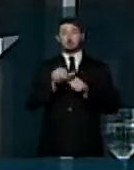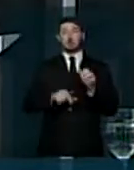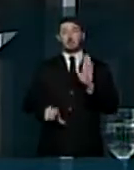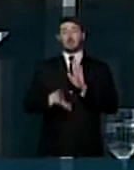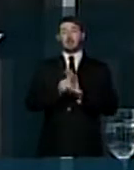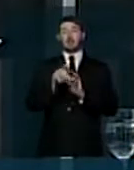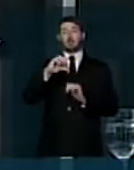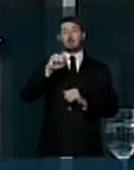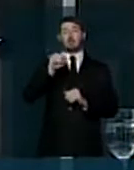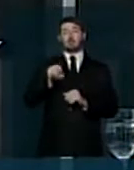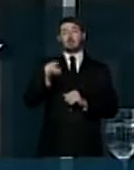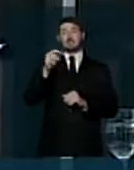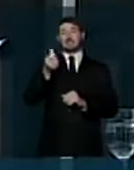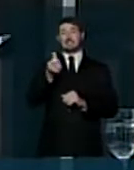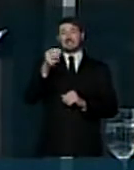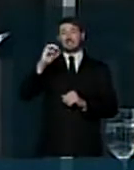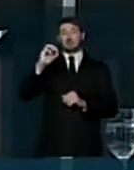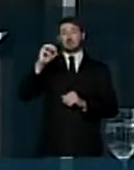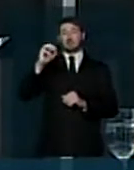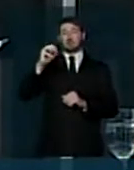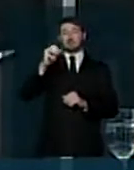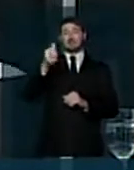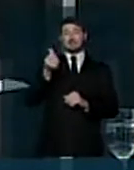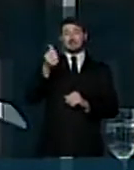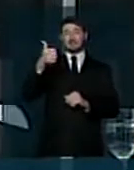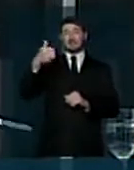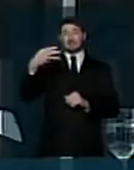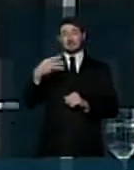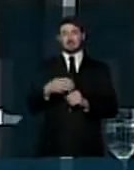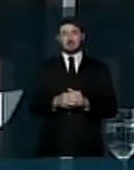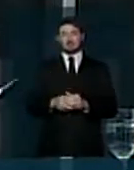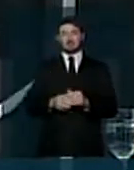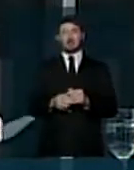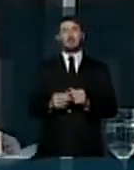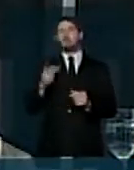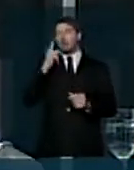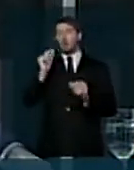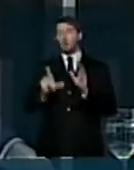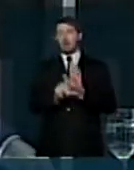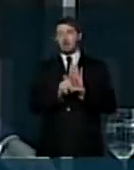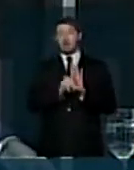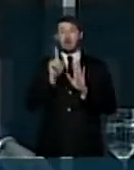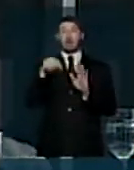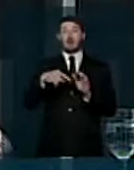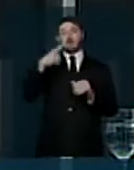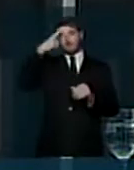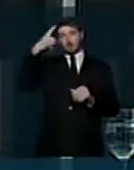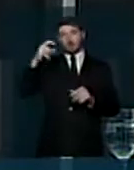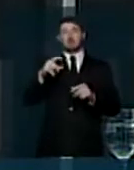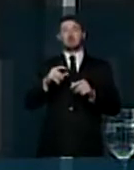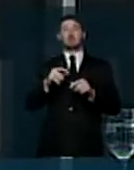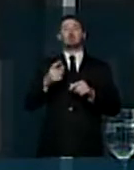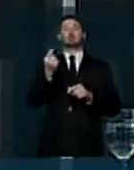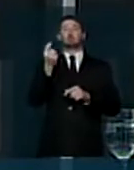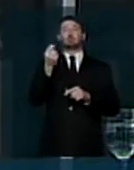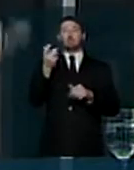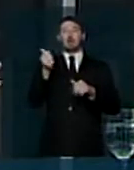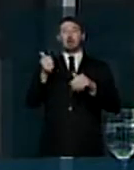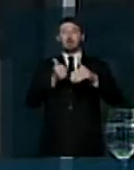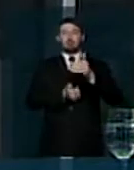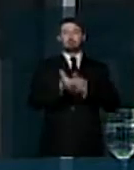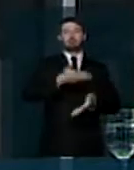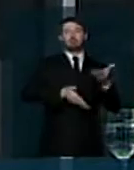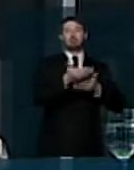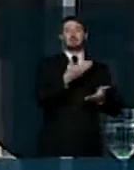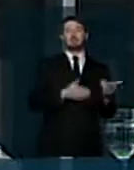da Lei 9.613 de 98, que trata essa lei muito importante do crime de lavagem de dinheiro, que foi